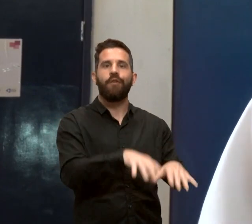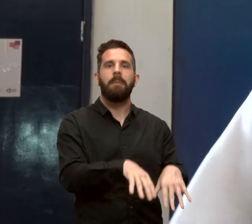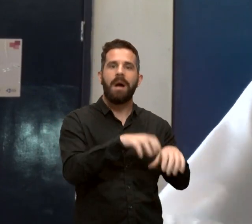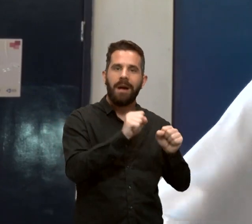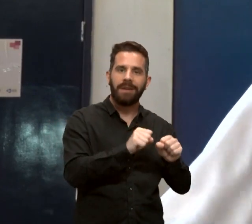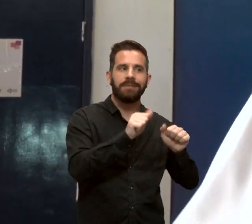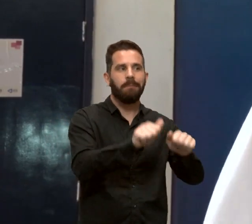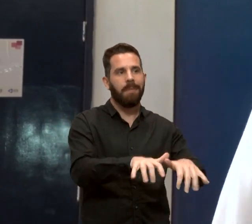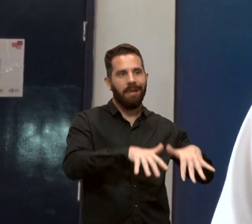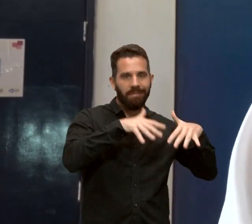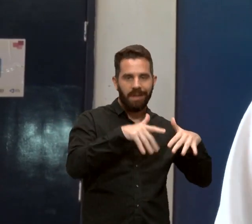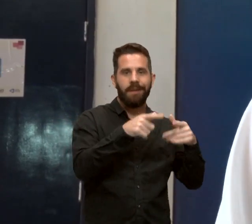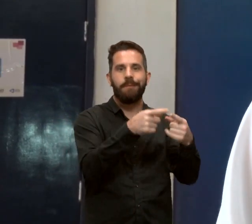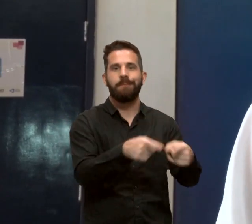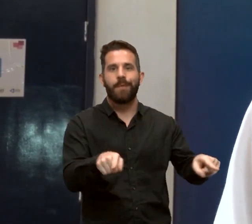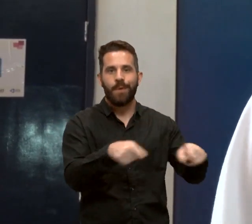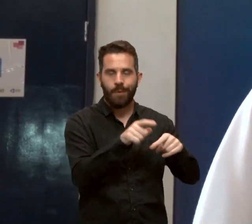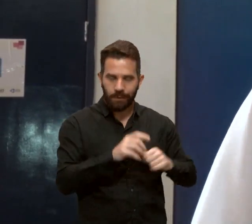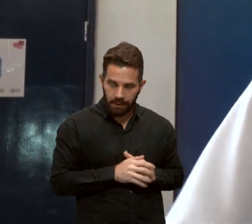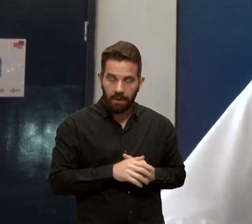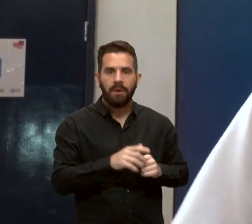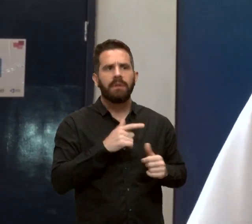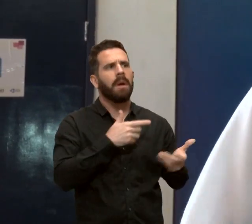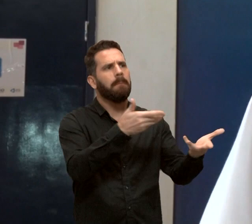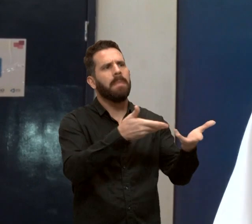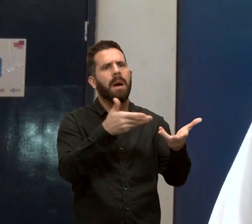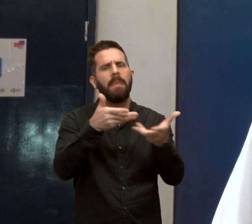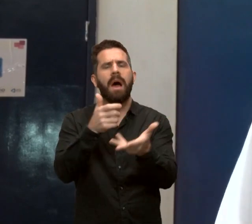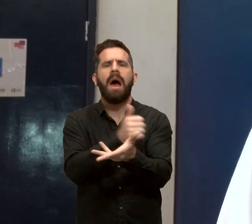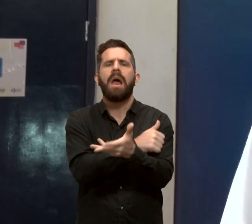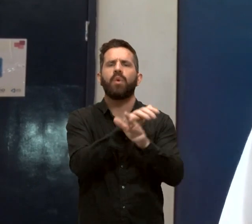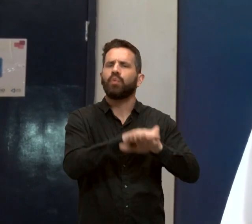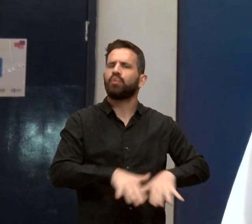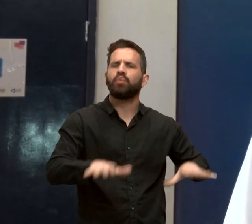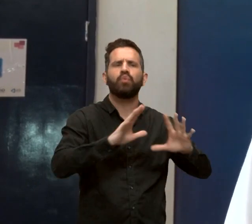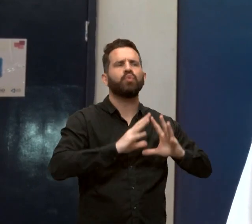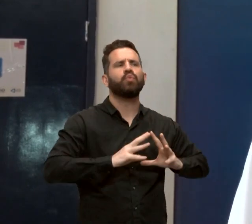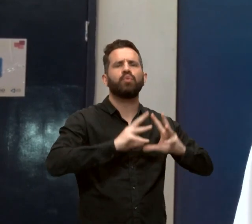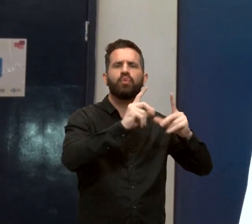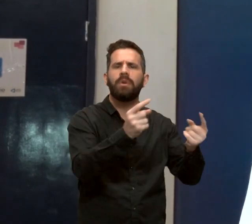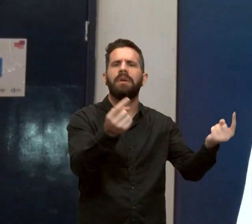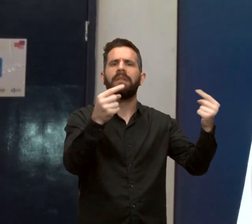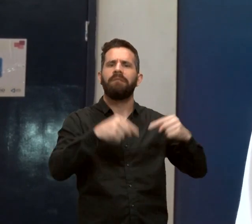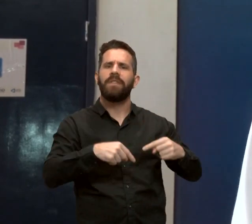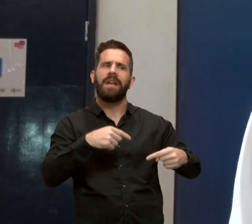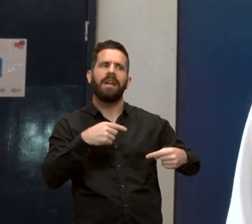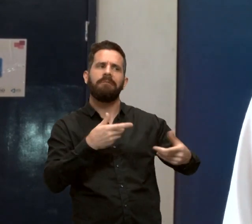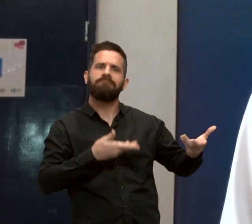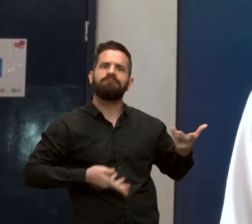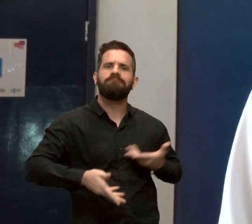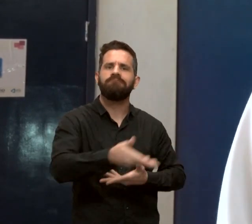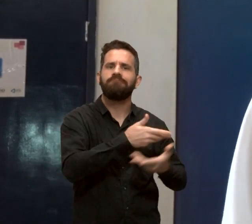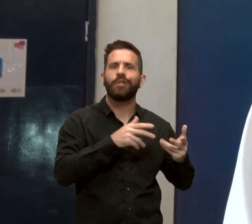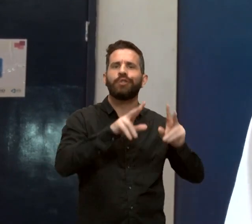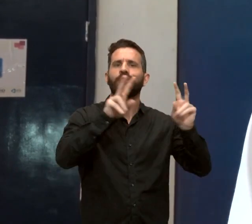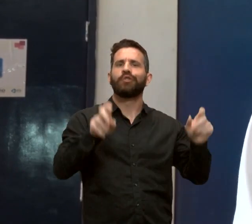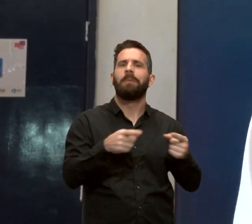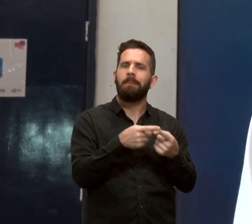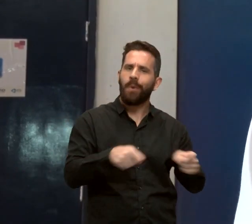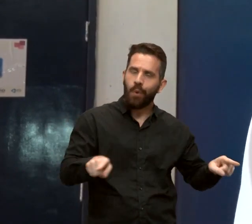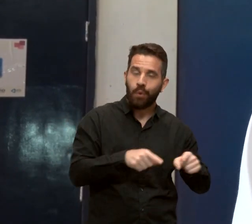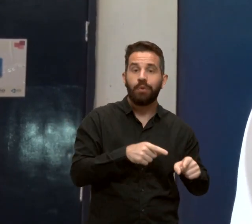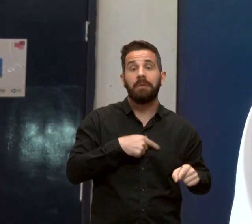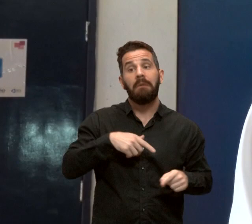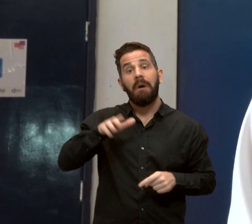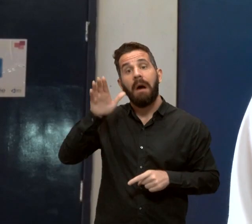recebemos alunos de todos os cursos da UFG que vêm conversar com a gente sobre música e depois assistir um concerto. Esse